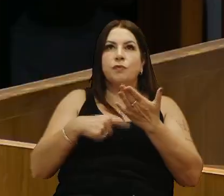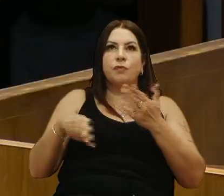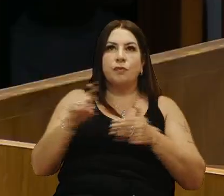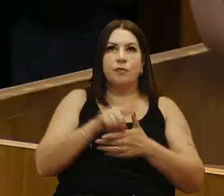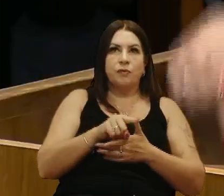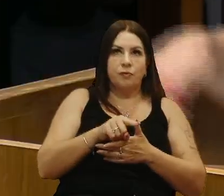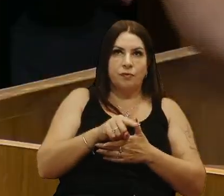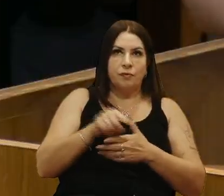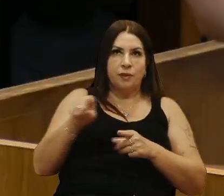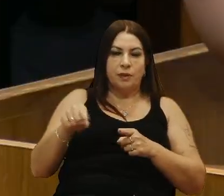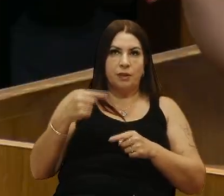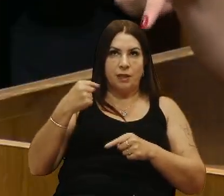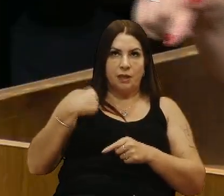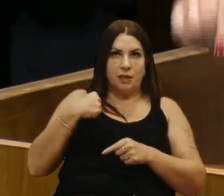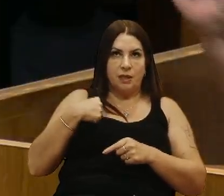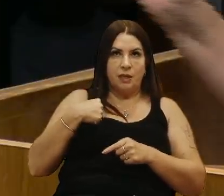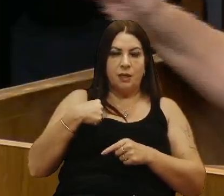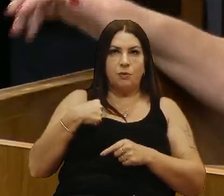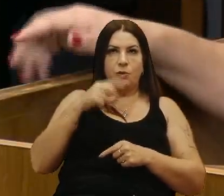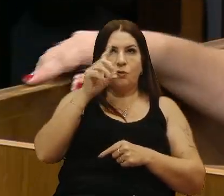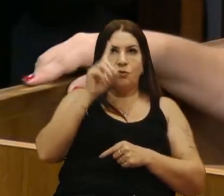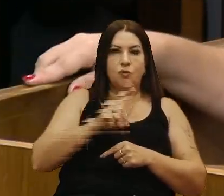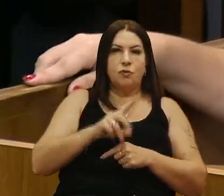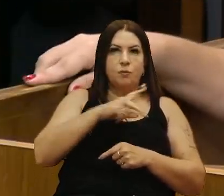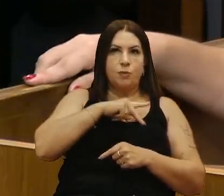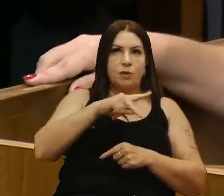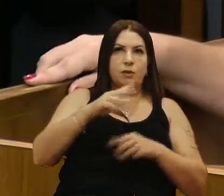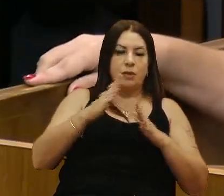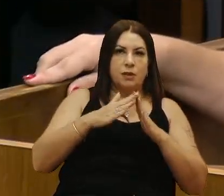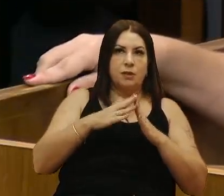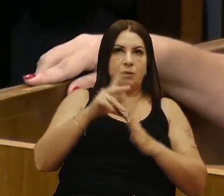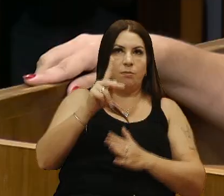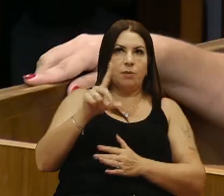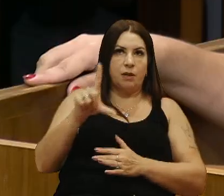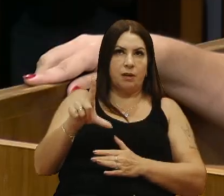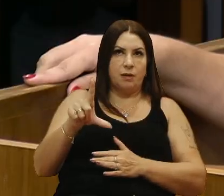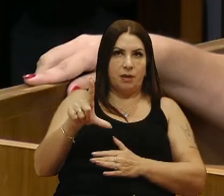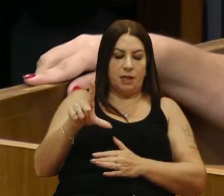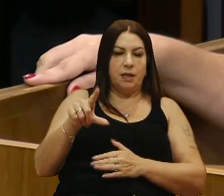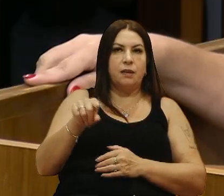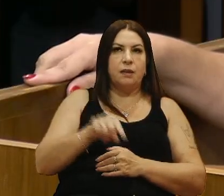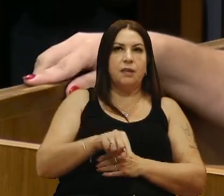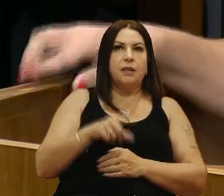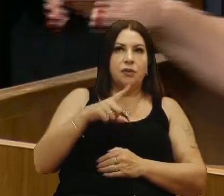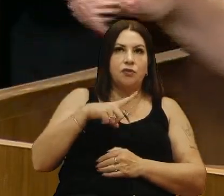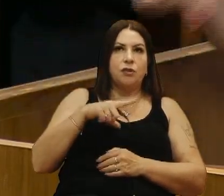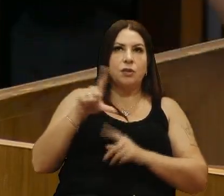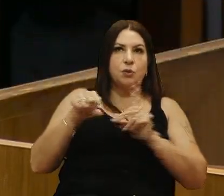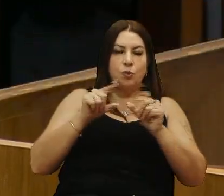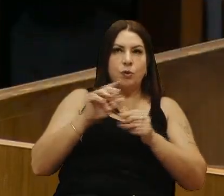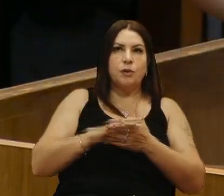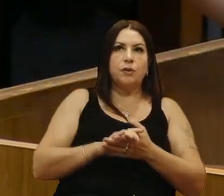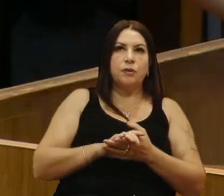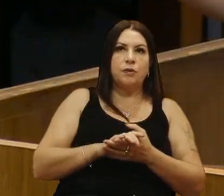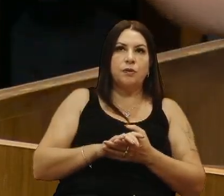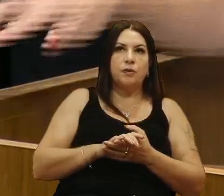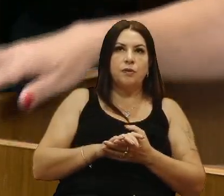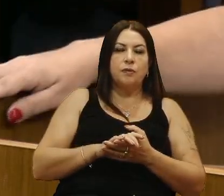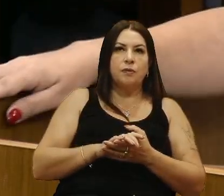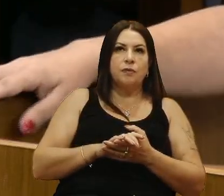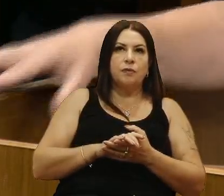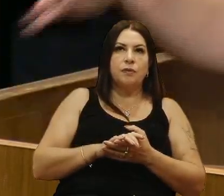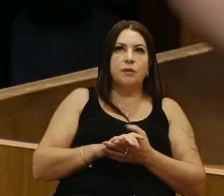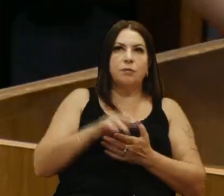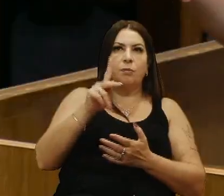E eu teria direito a uma presidência da casa em nome do PL, que o PL tinha definido.